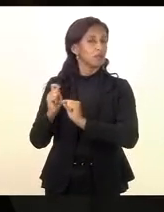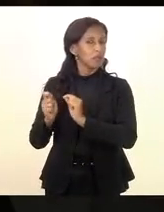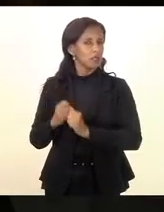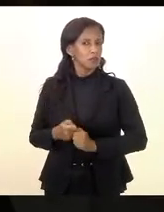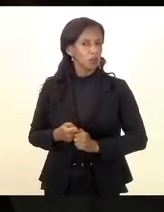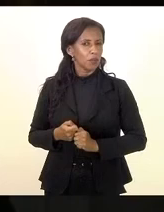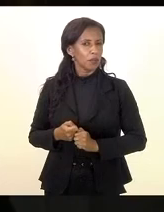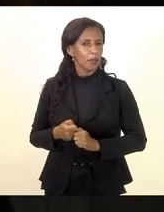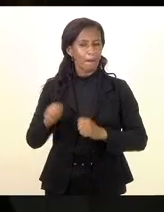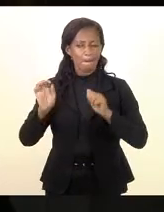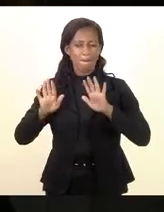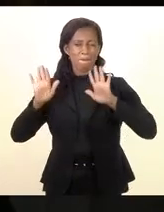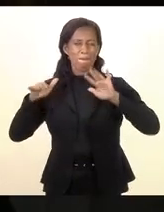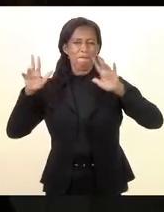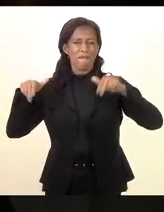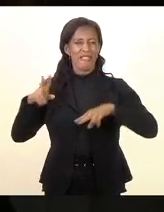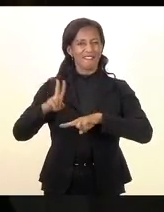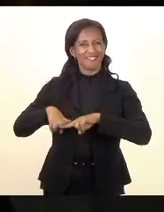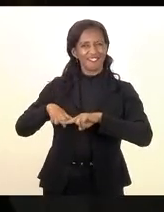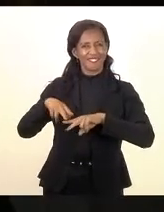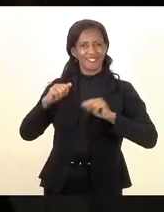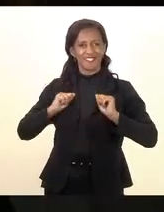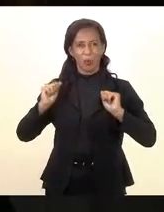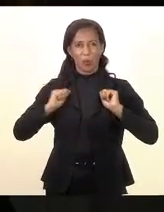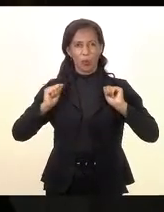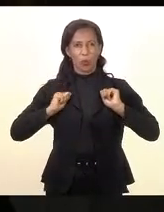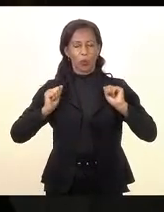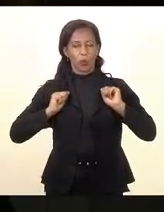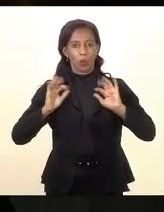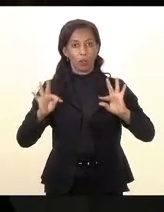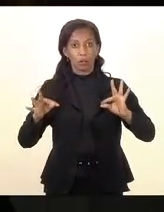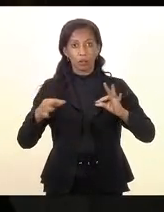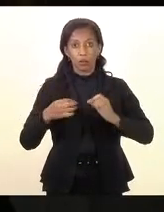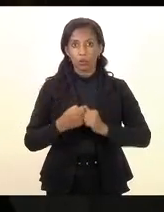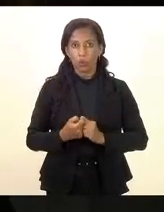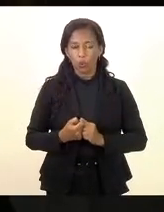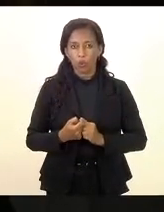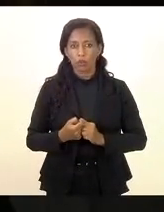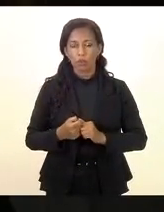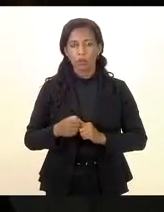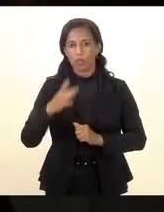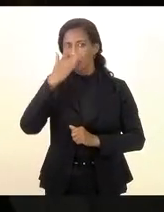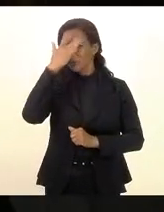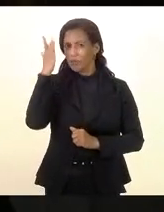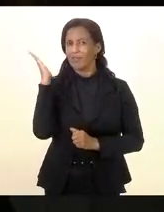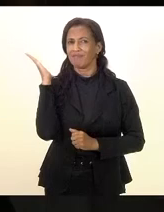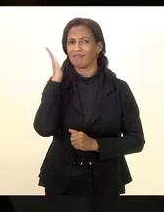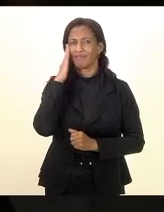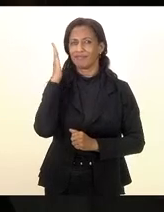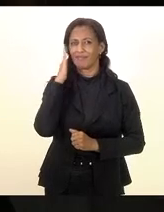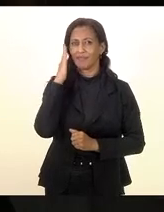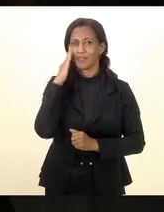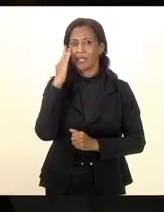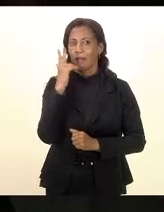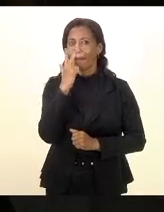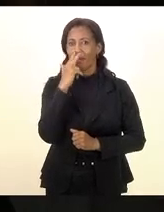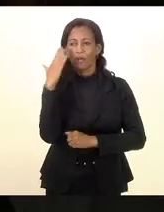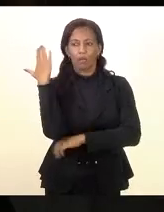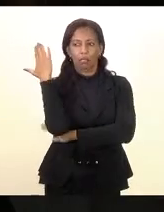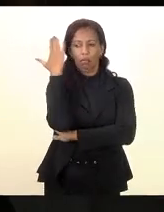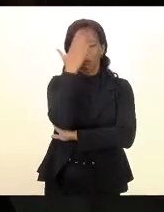regalias que lá existem e que todos a grande maioria sabem mas fecha os olhos